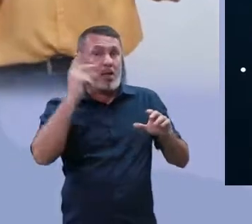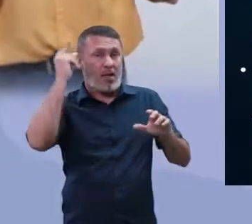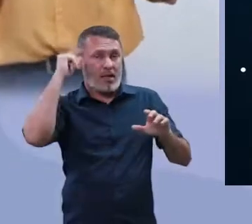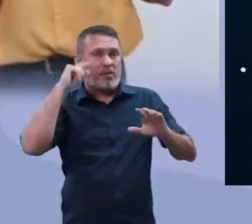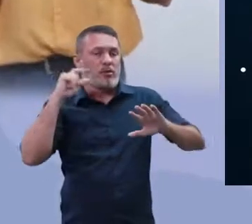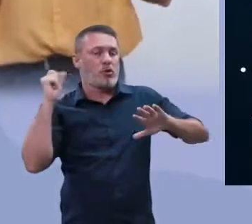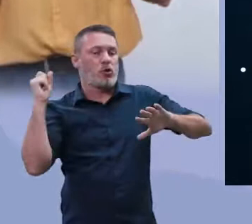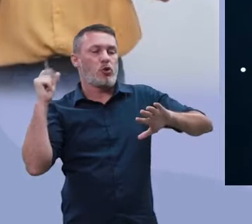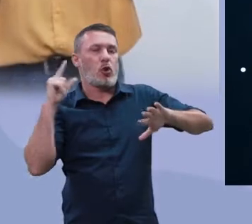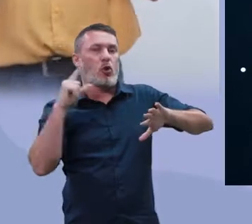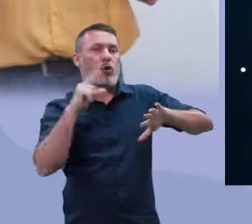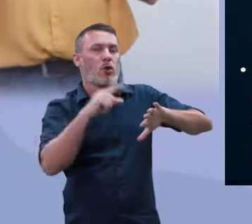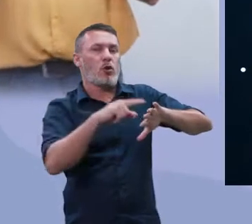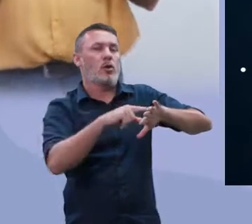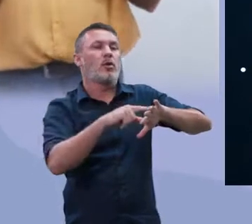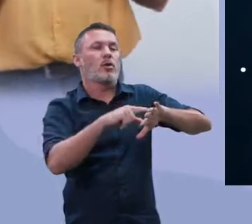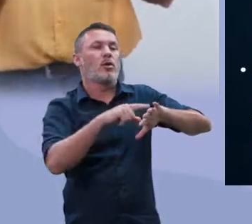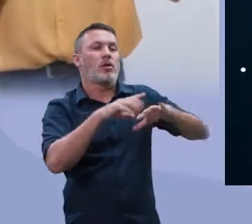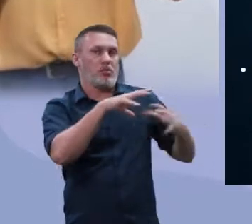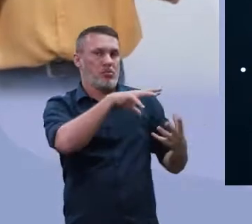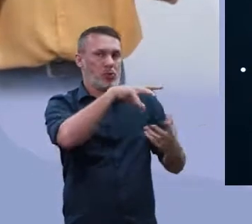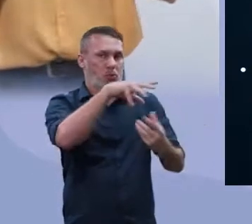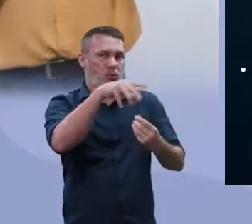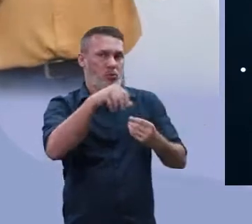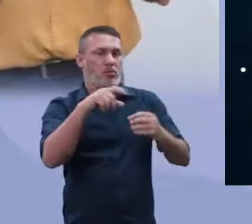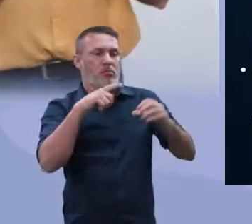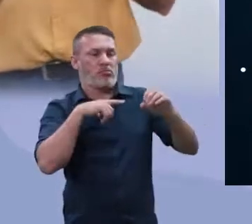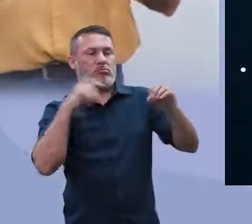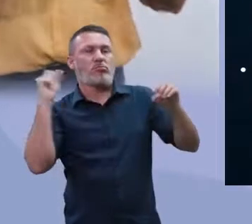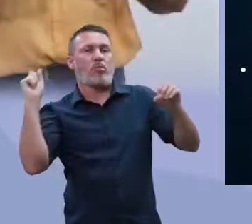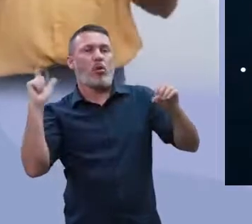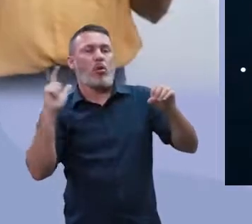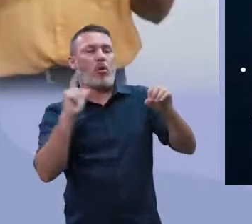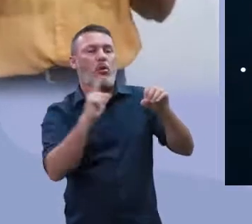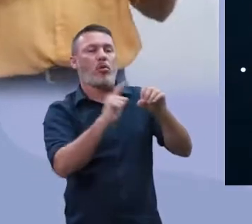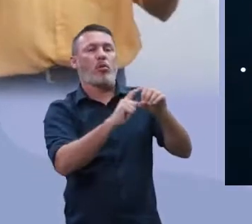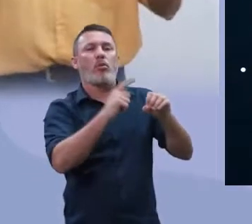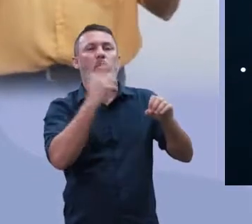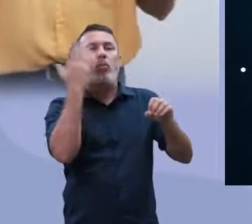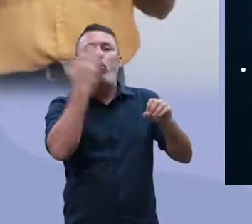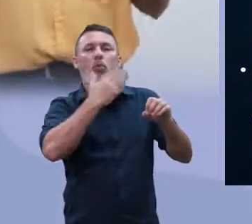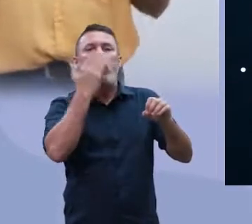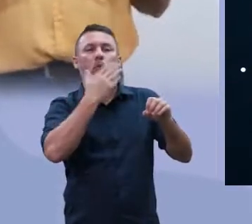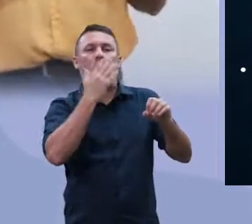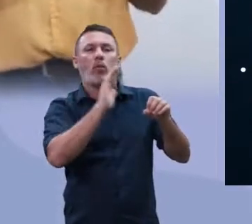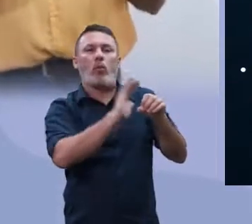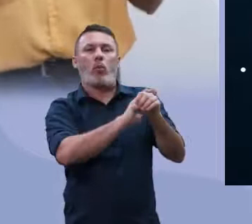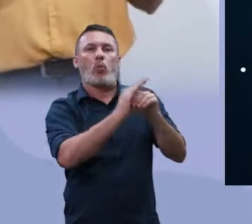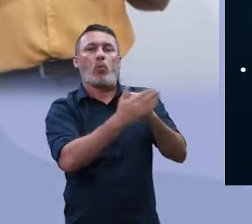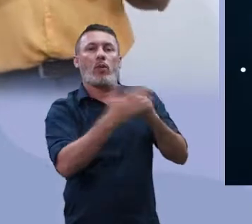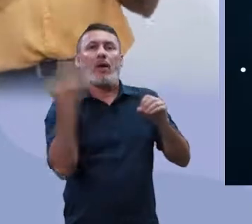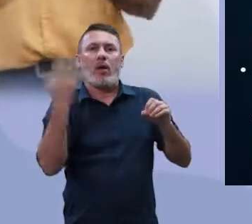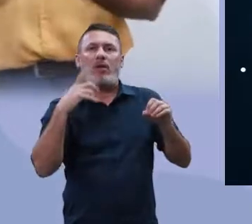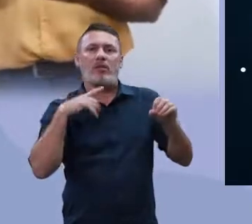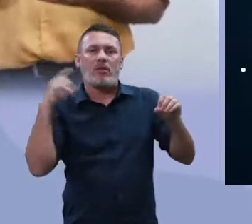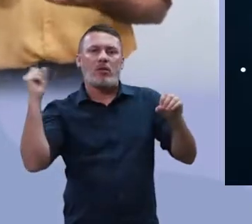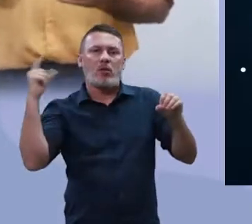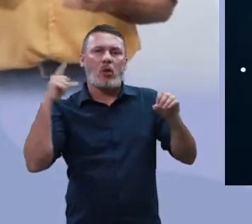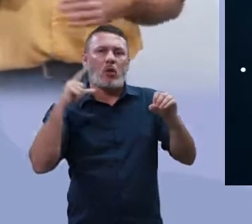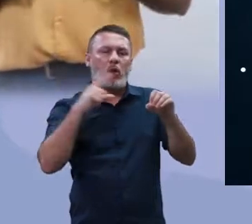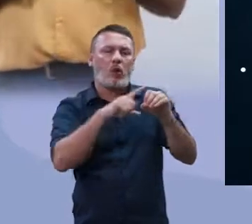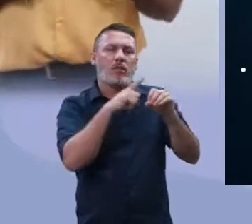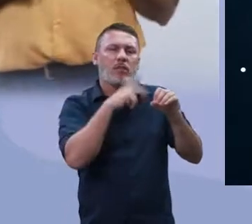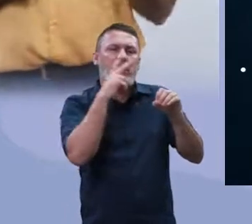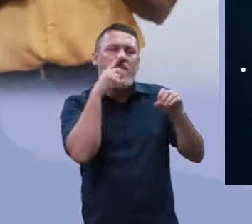que essa pseudo-abertura fazia com que a passagem de radiação por ele aí fosse muito mais